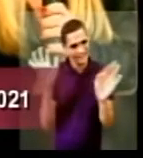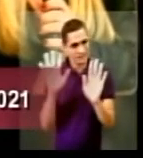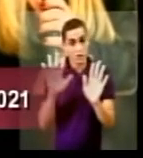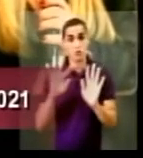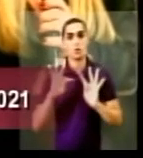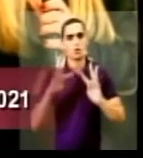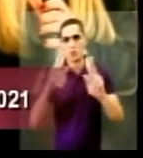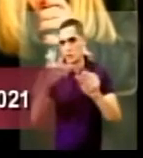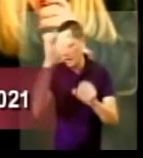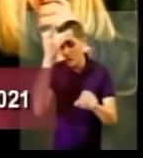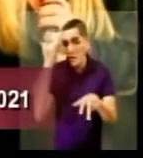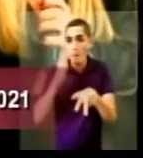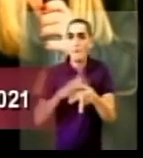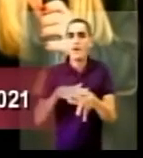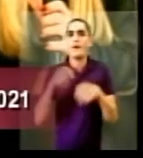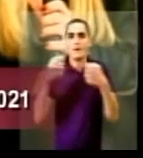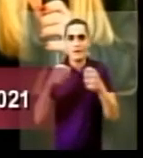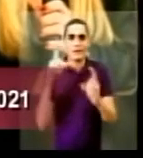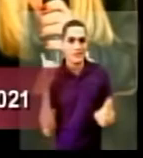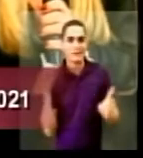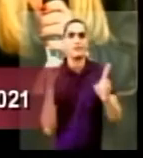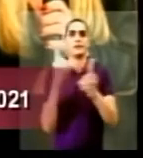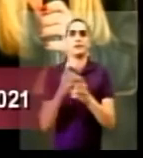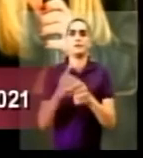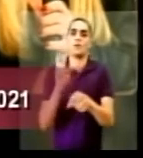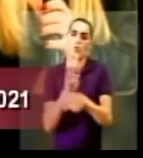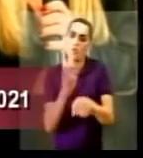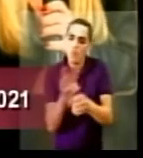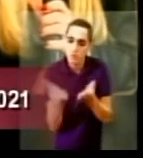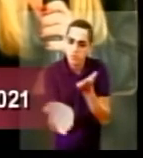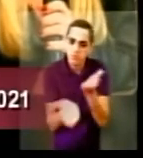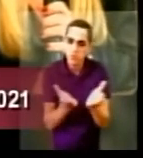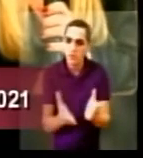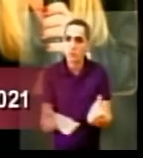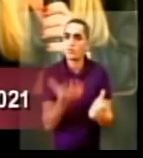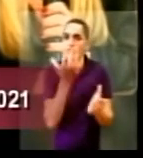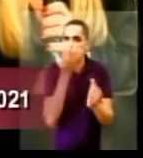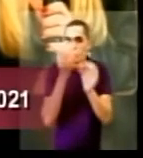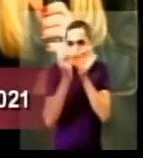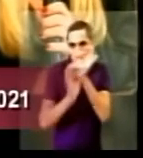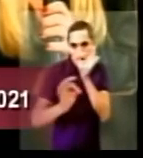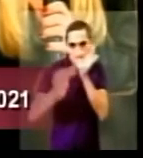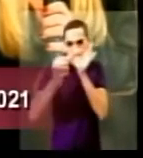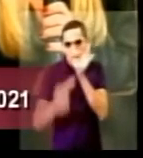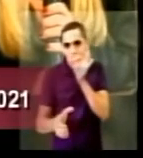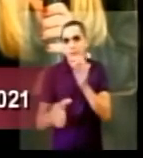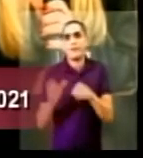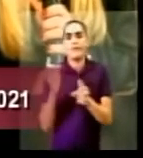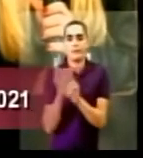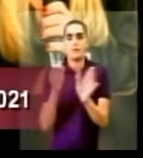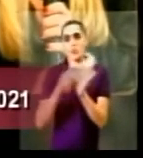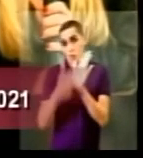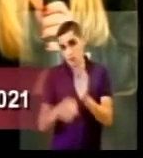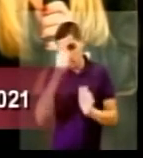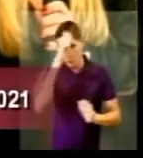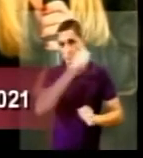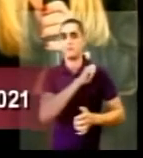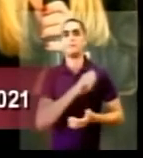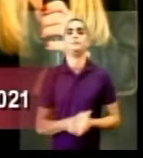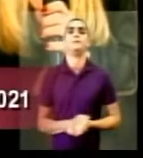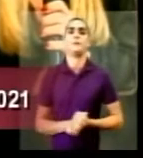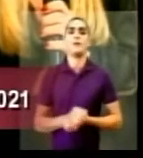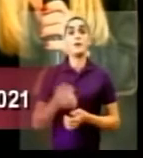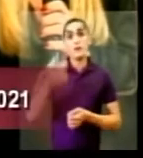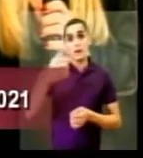que precisava dessa internação, que precisava desse suporte ventilatório aqui no nosso município. Próximo. Então, na data